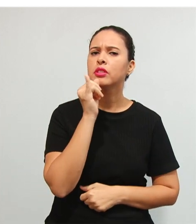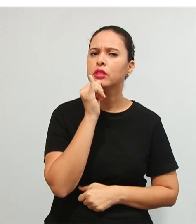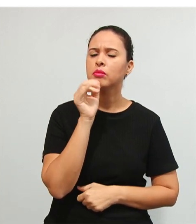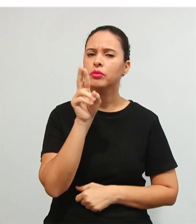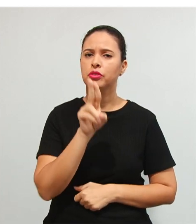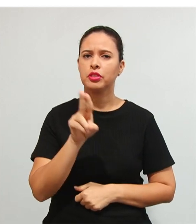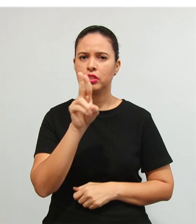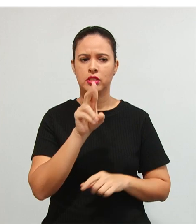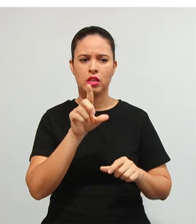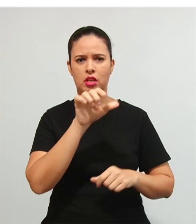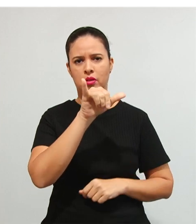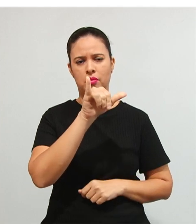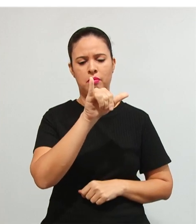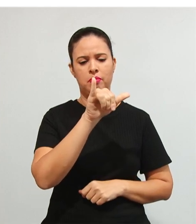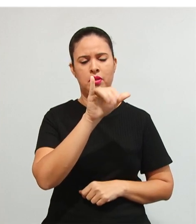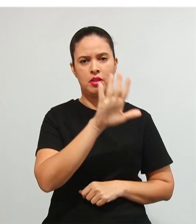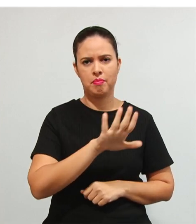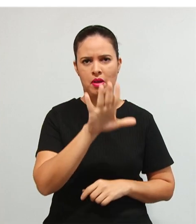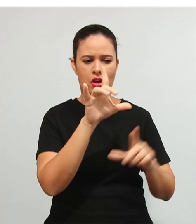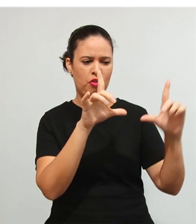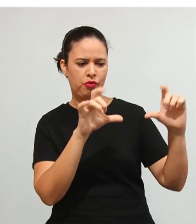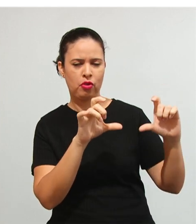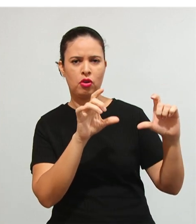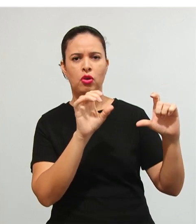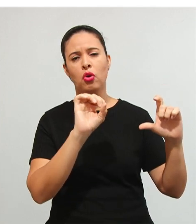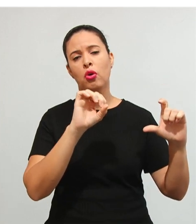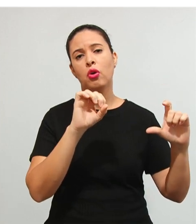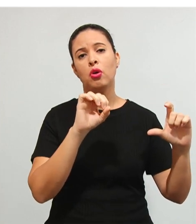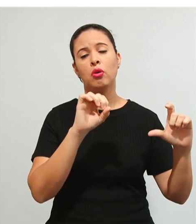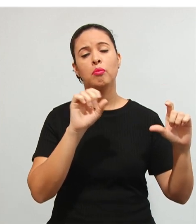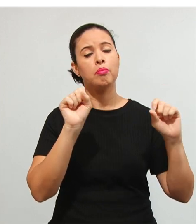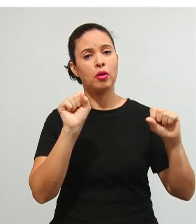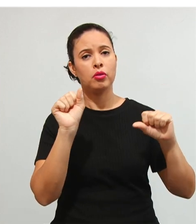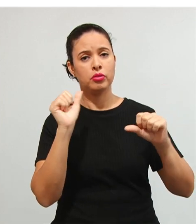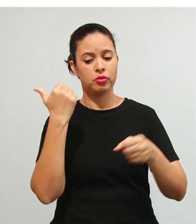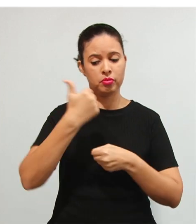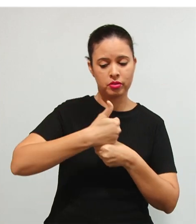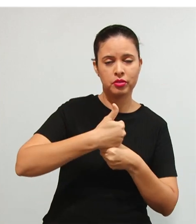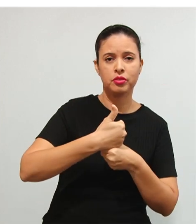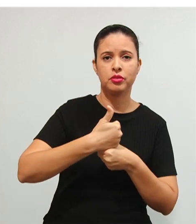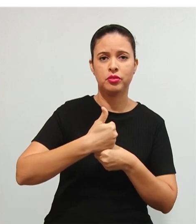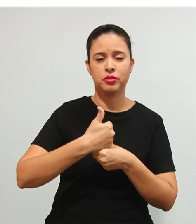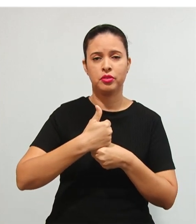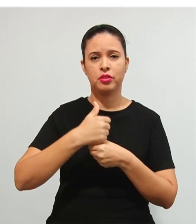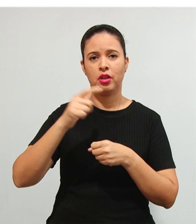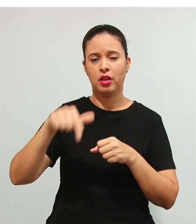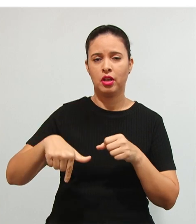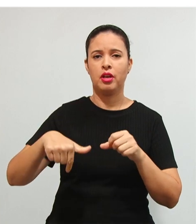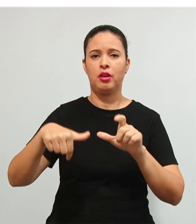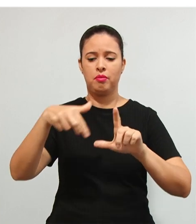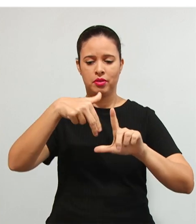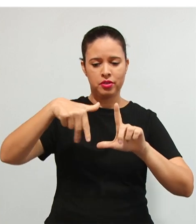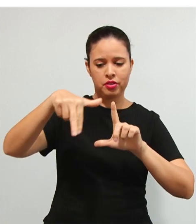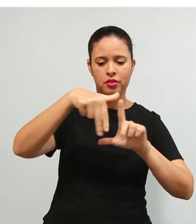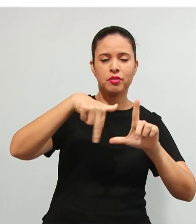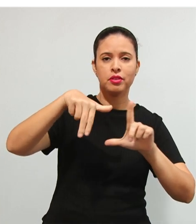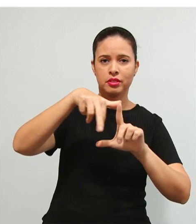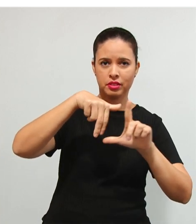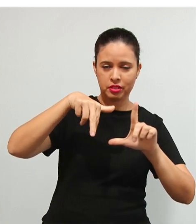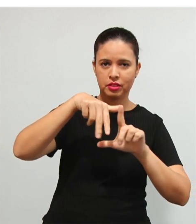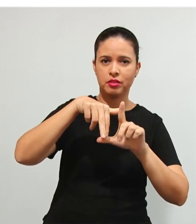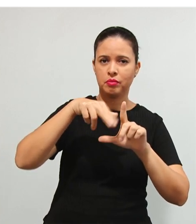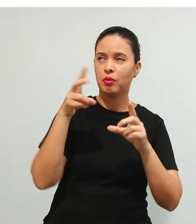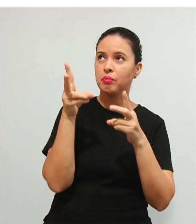de uma figura estática no livro, utilizar uma animação para mostrar, por exemplo, o movimento dos corpos celestes em torno do